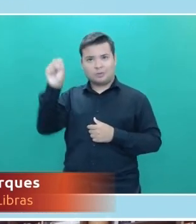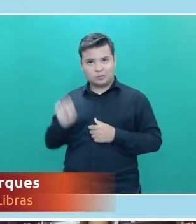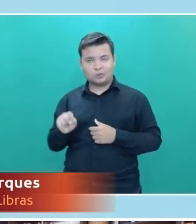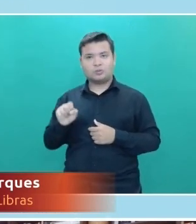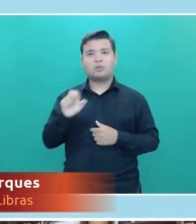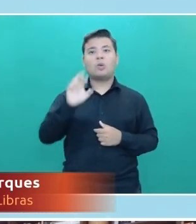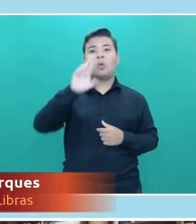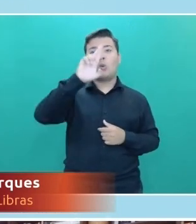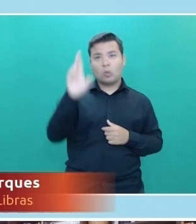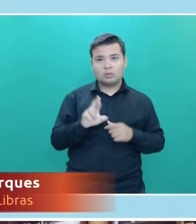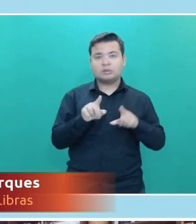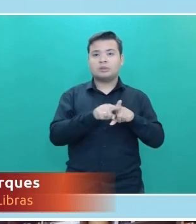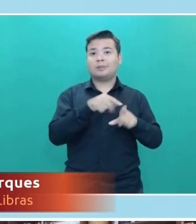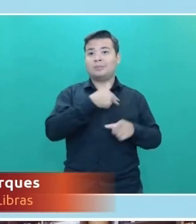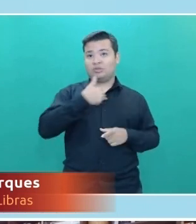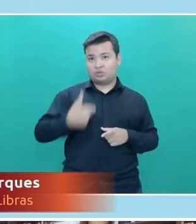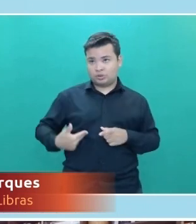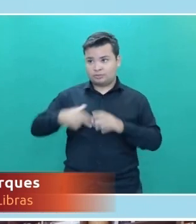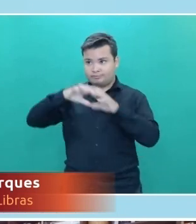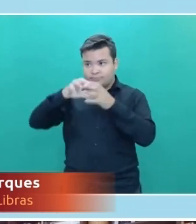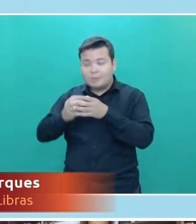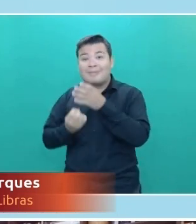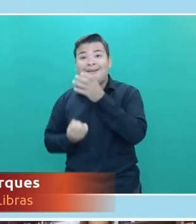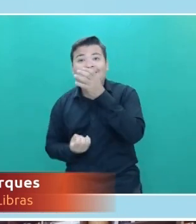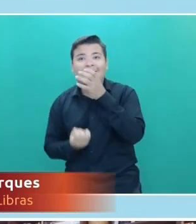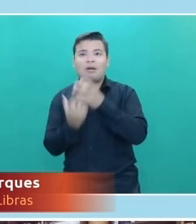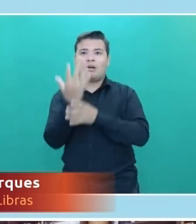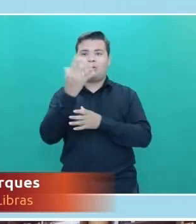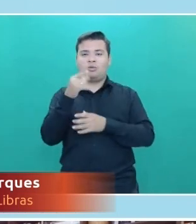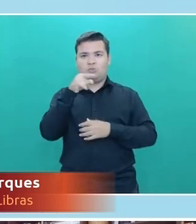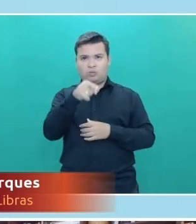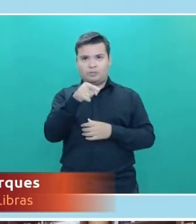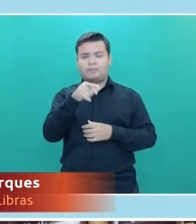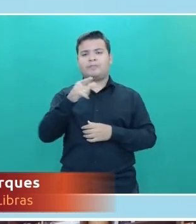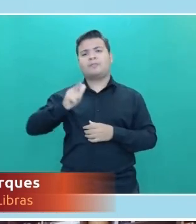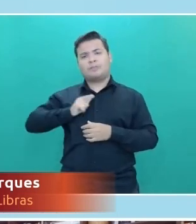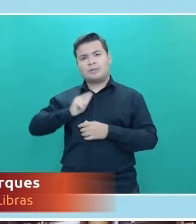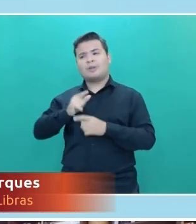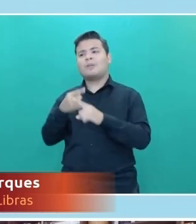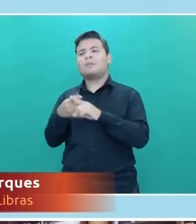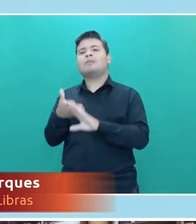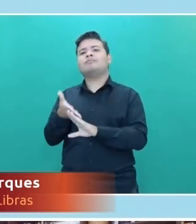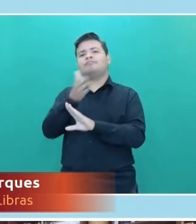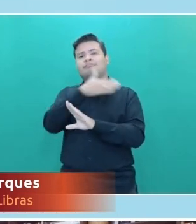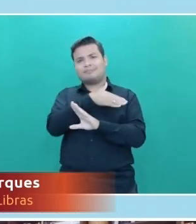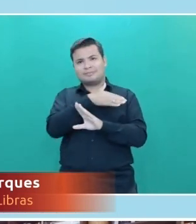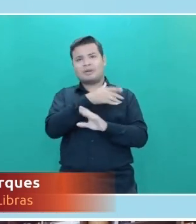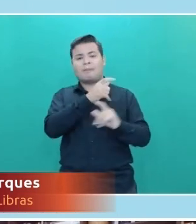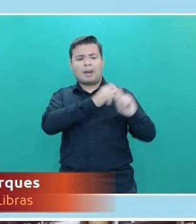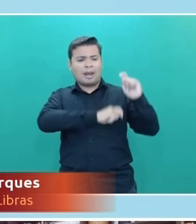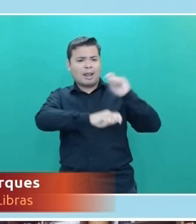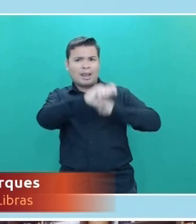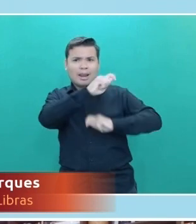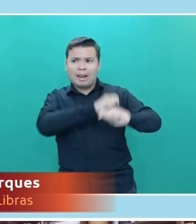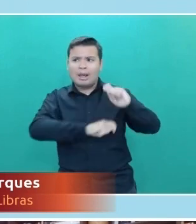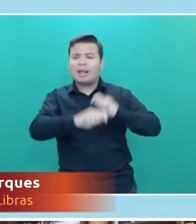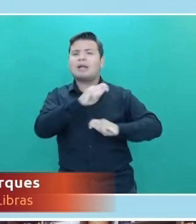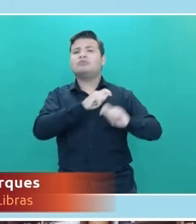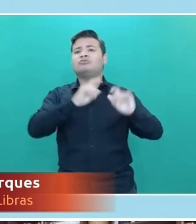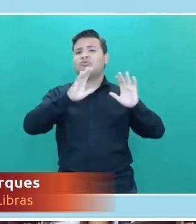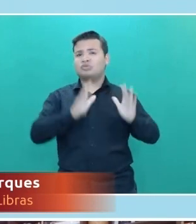países membros fundadores, que vem de um anacronismo criado no mercado financeiro, mas abraçado